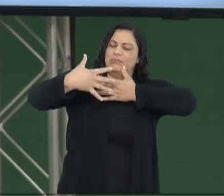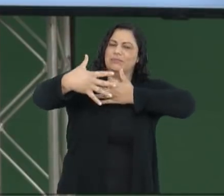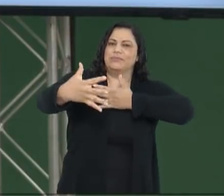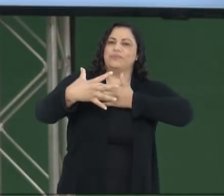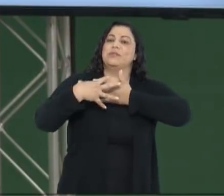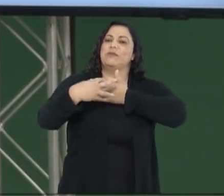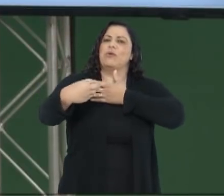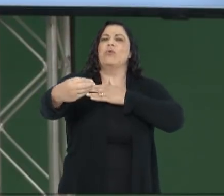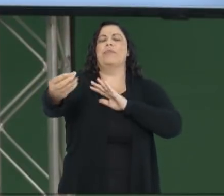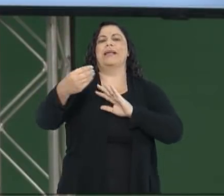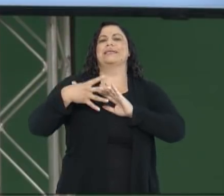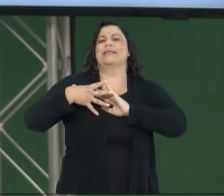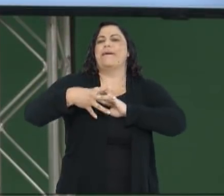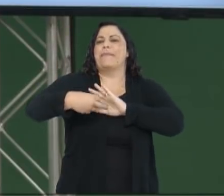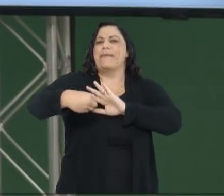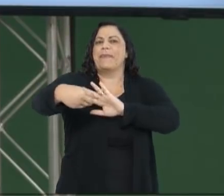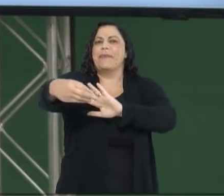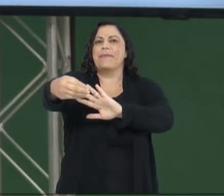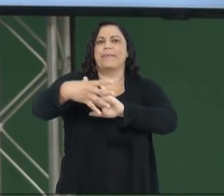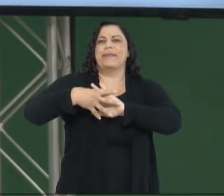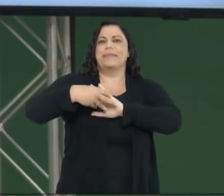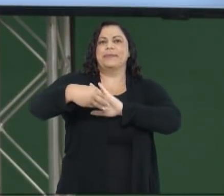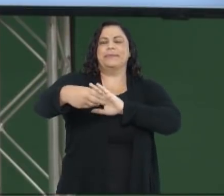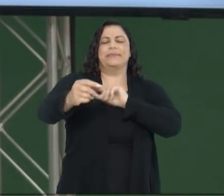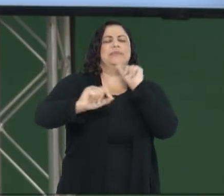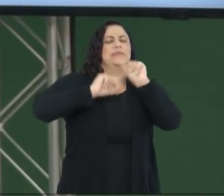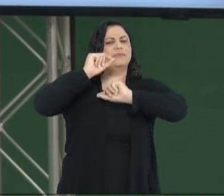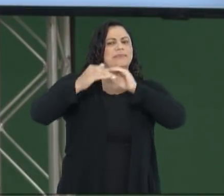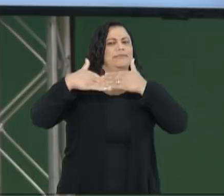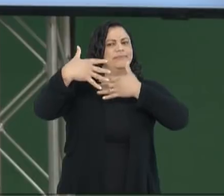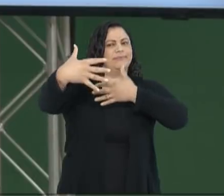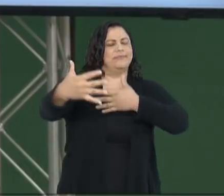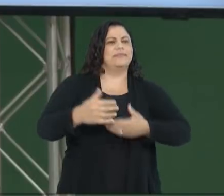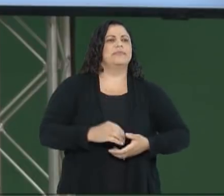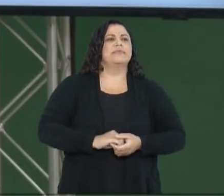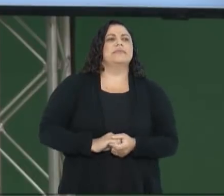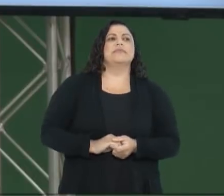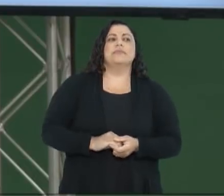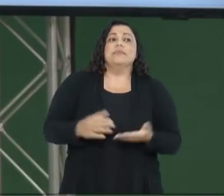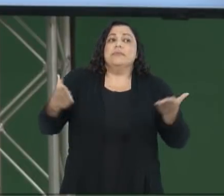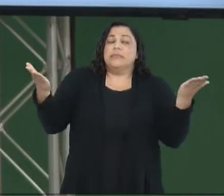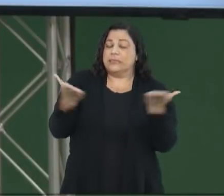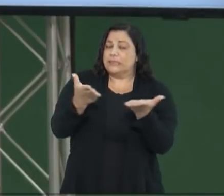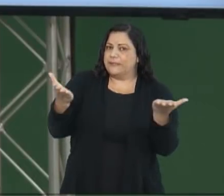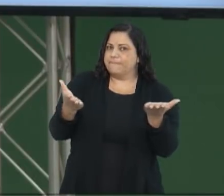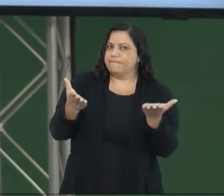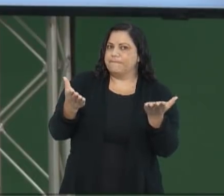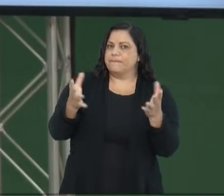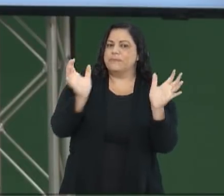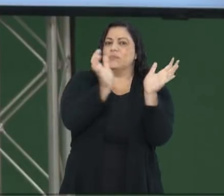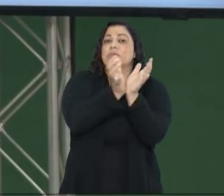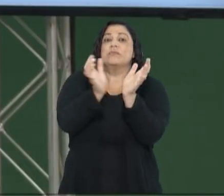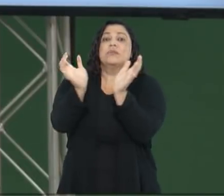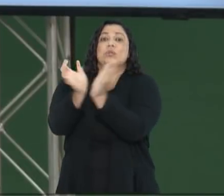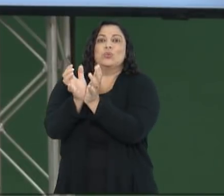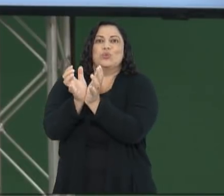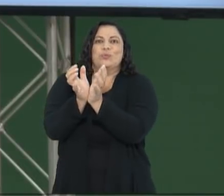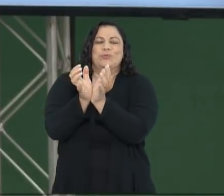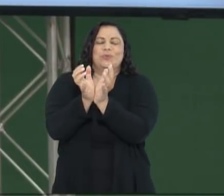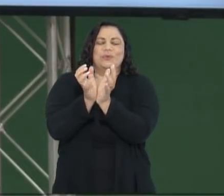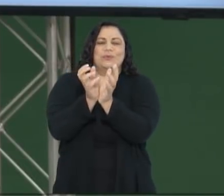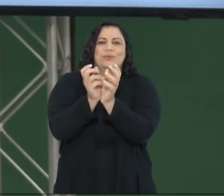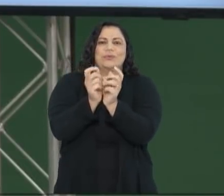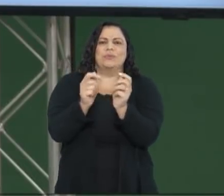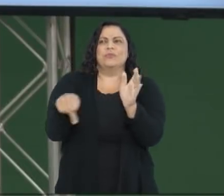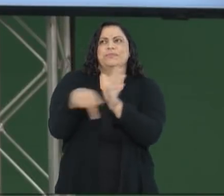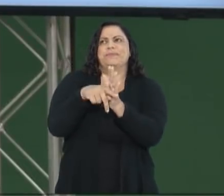né, naqueles que vão ocupar essas áreas mais tarde. Assim, nós vamos ter grupos étnicos